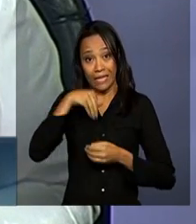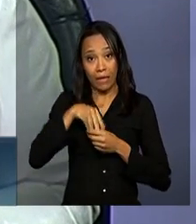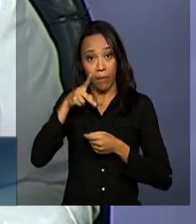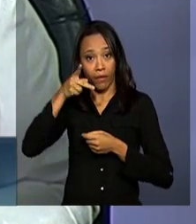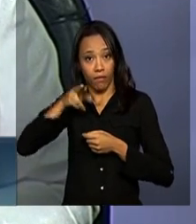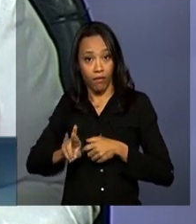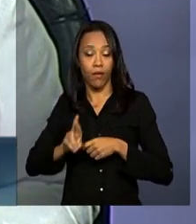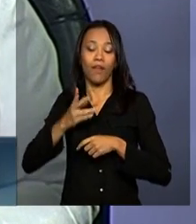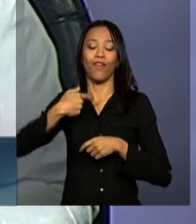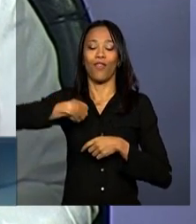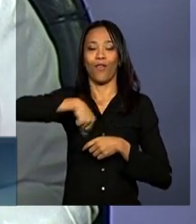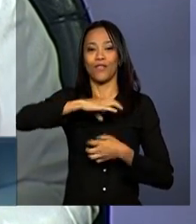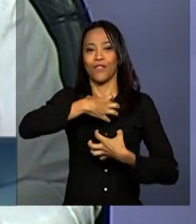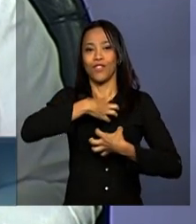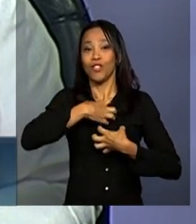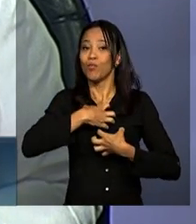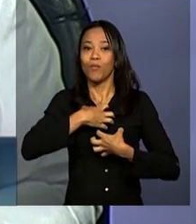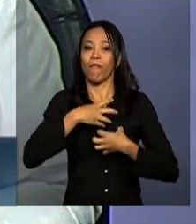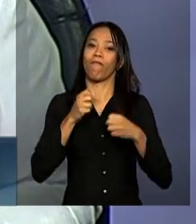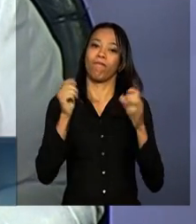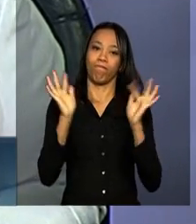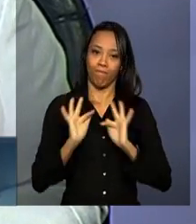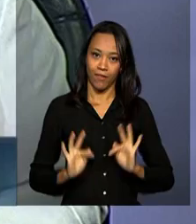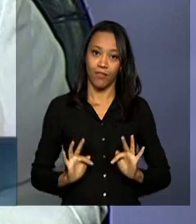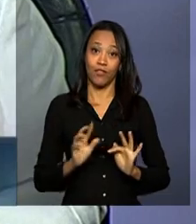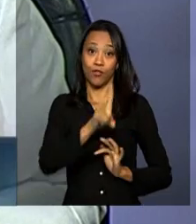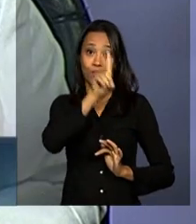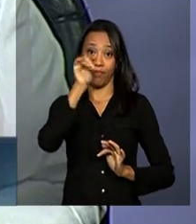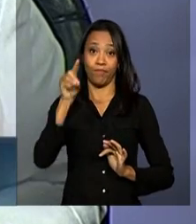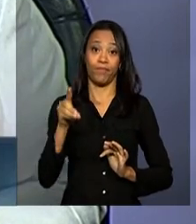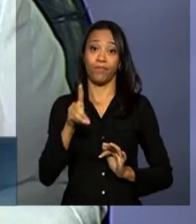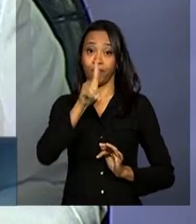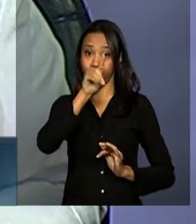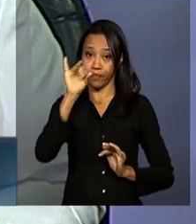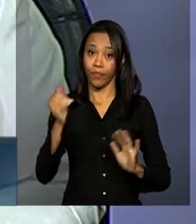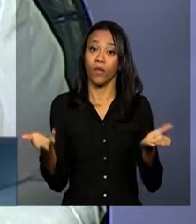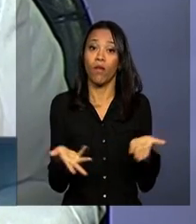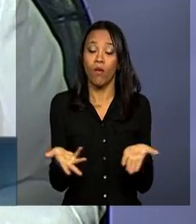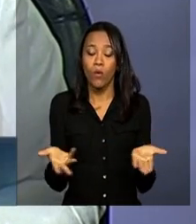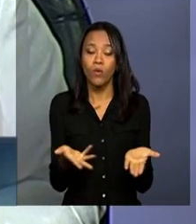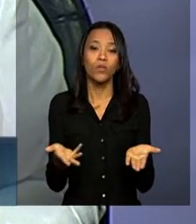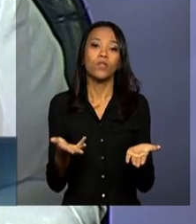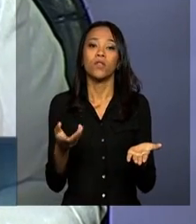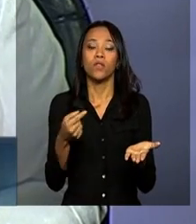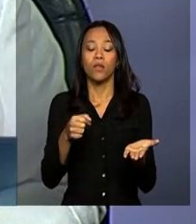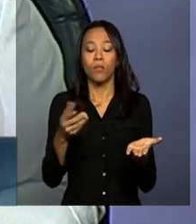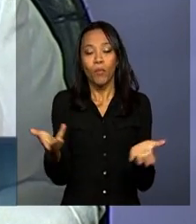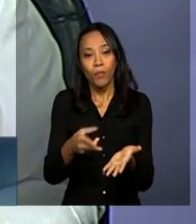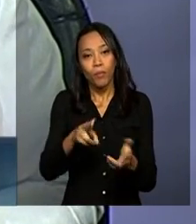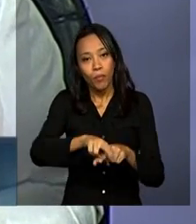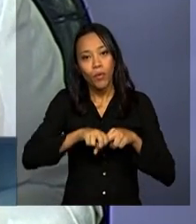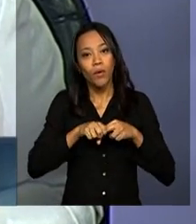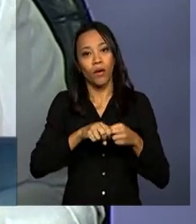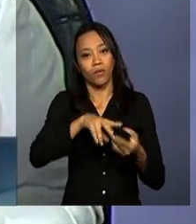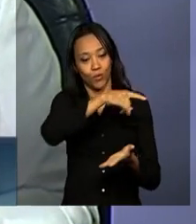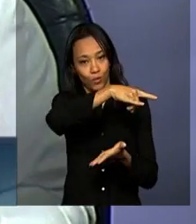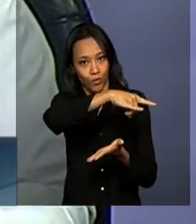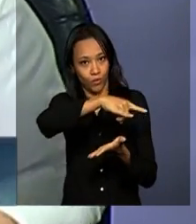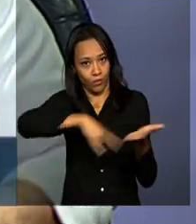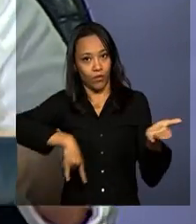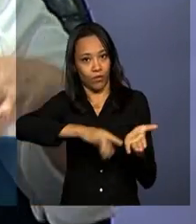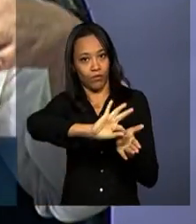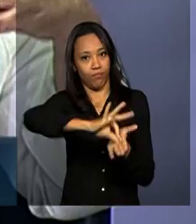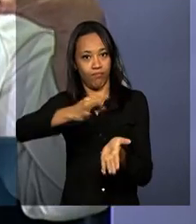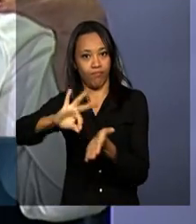nos sentimos muito felizes no dia de hoje, pelas medidas muito fortes e de